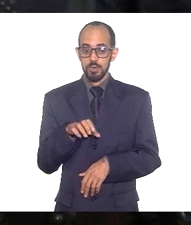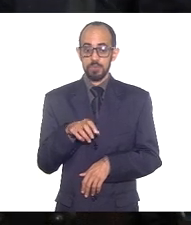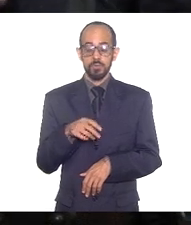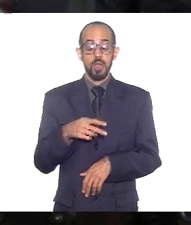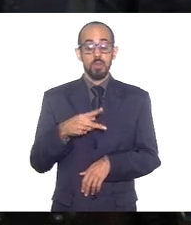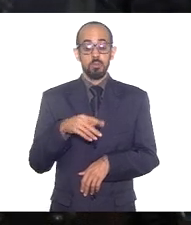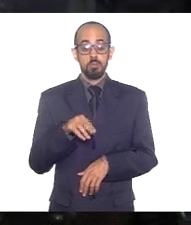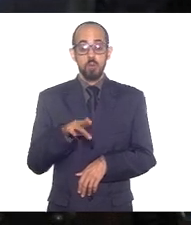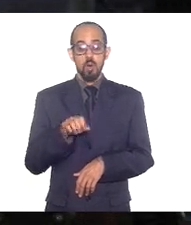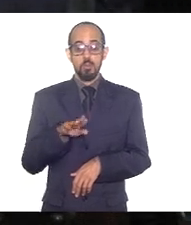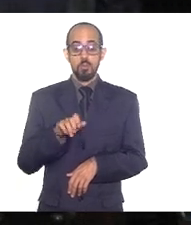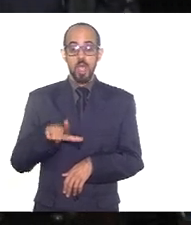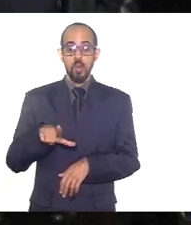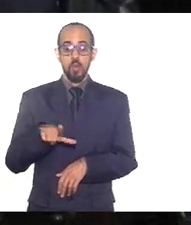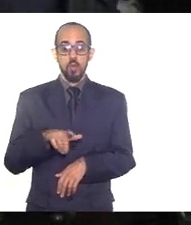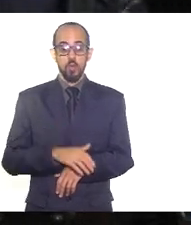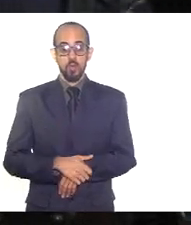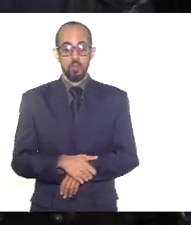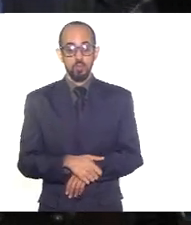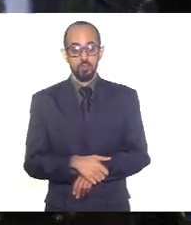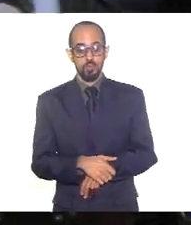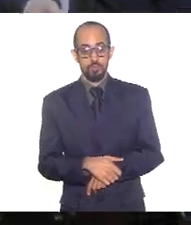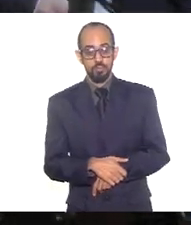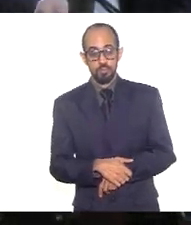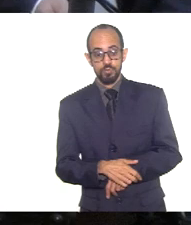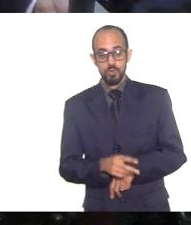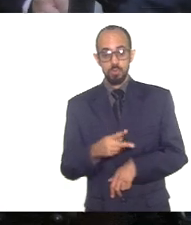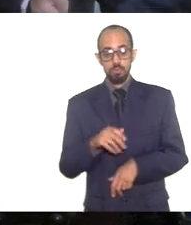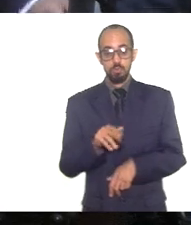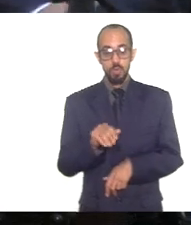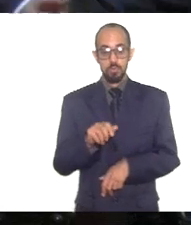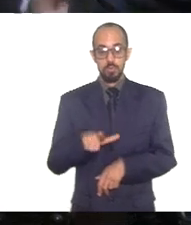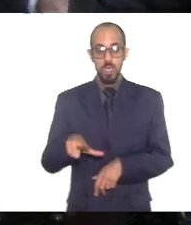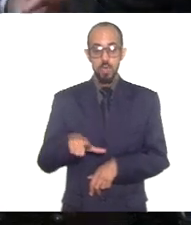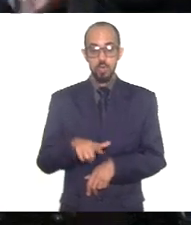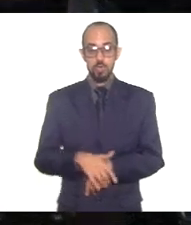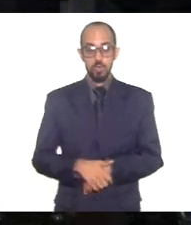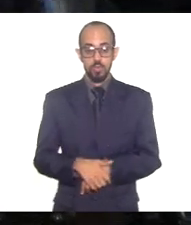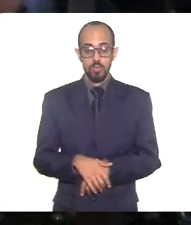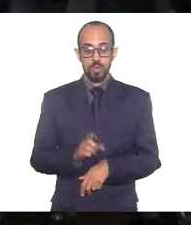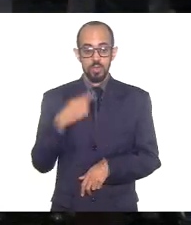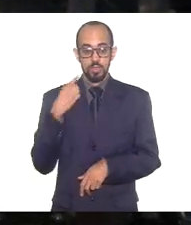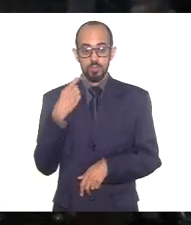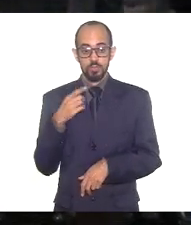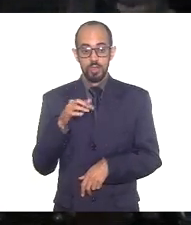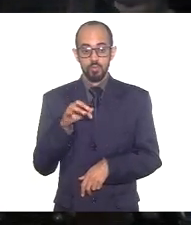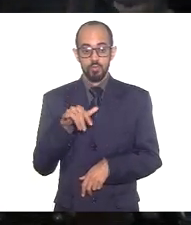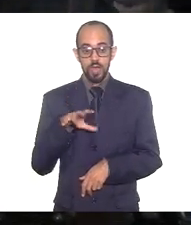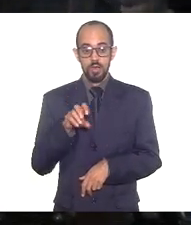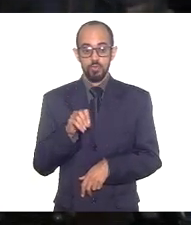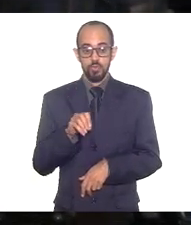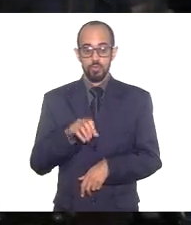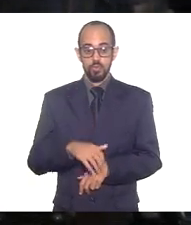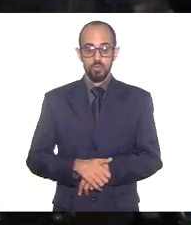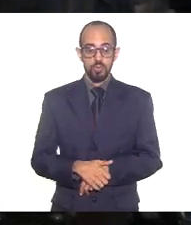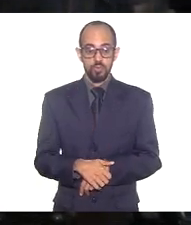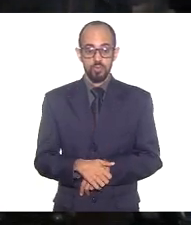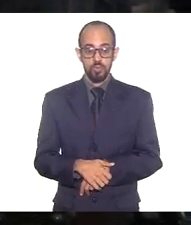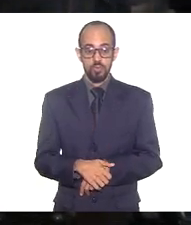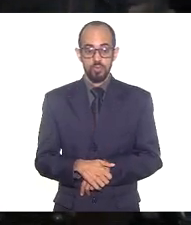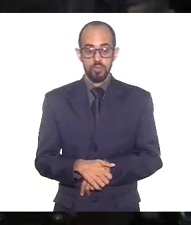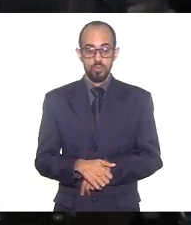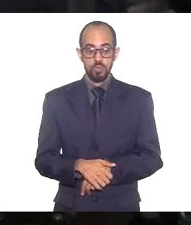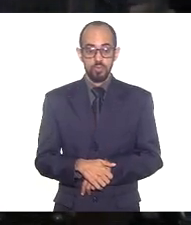poubel o deputado Felipe poubel Deputado Flávio serafini MA